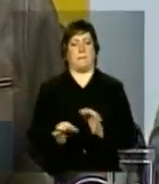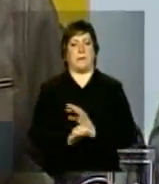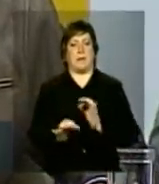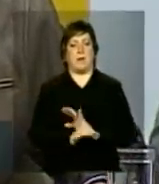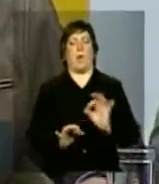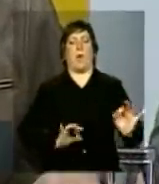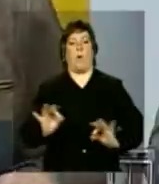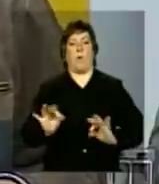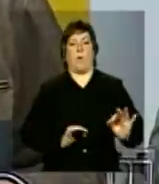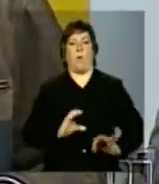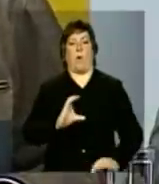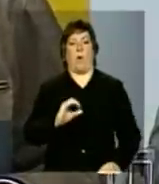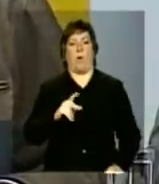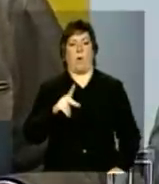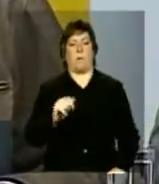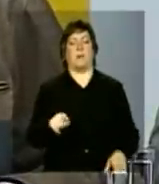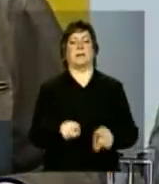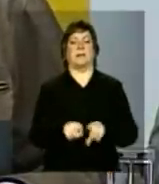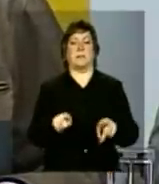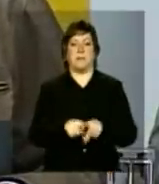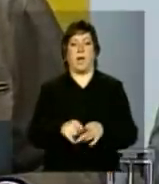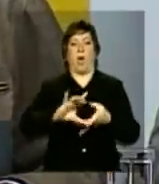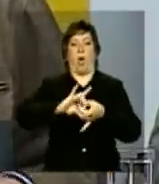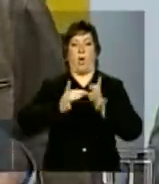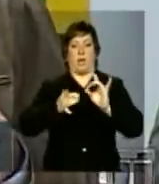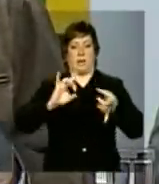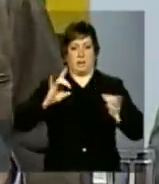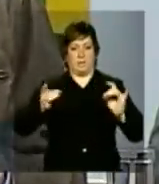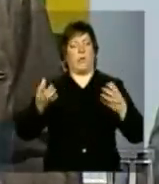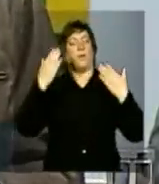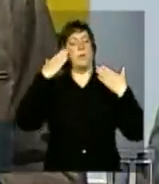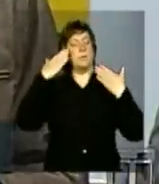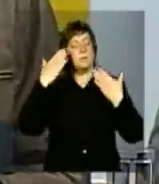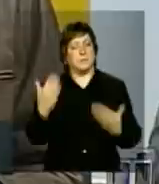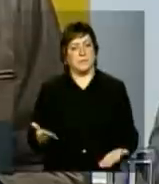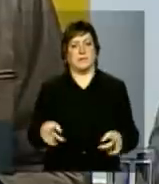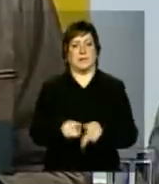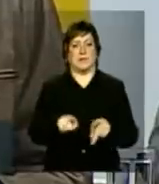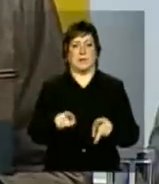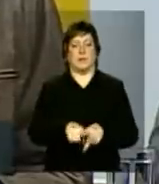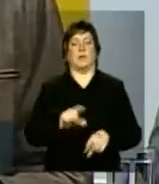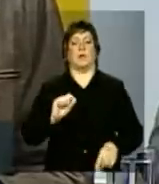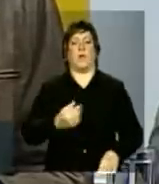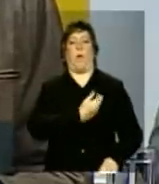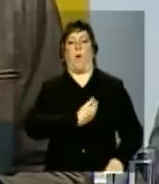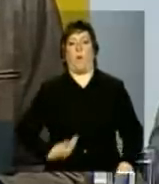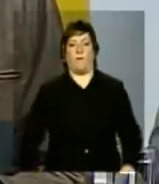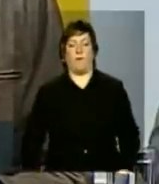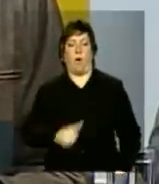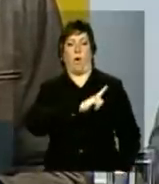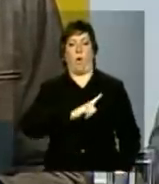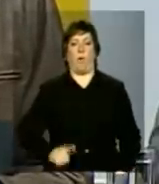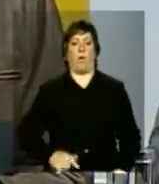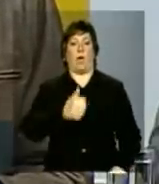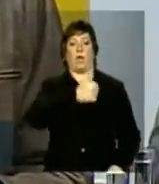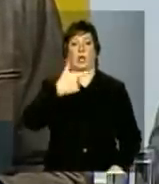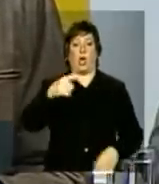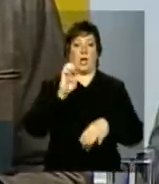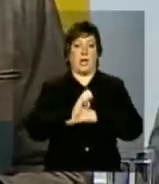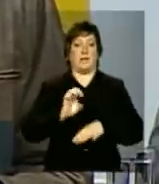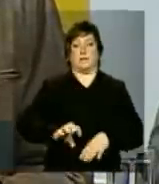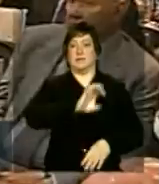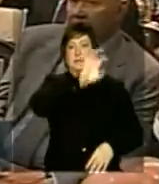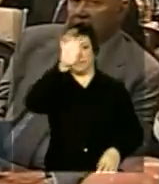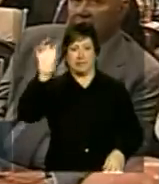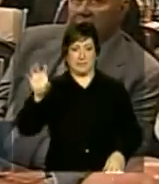organização da Copa e também das Olimpíadas agradecer aos governos dos 12 estados